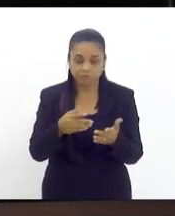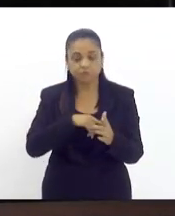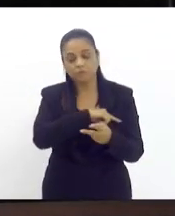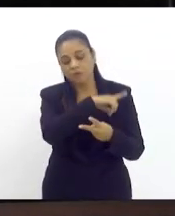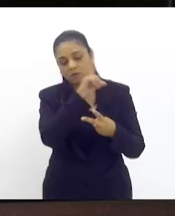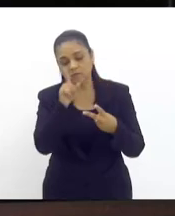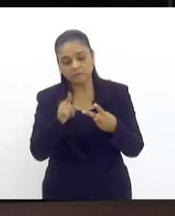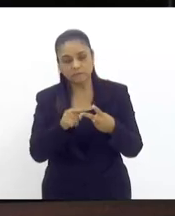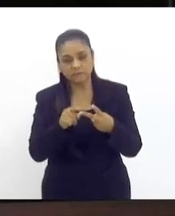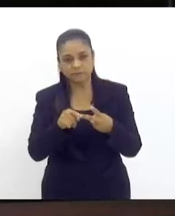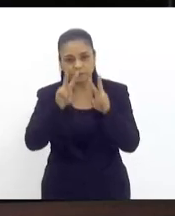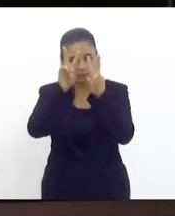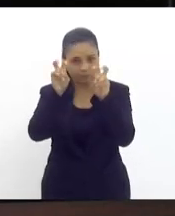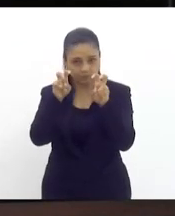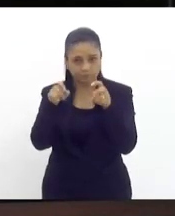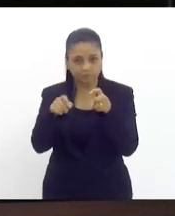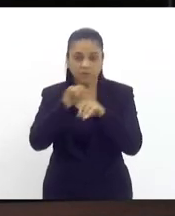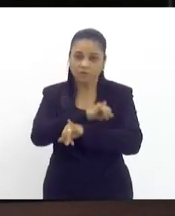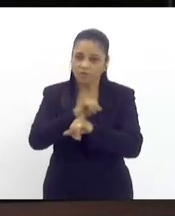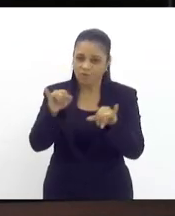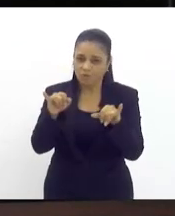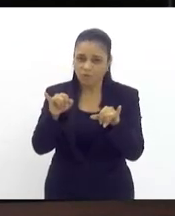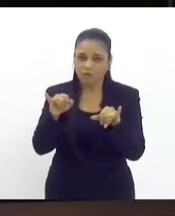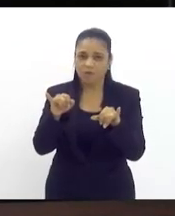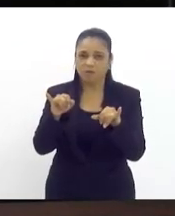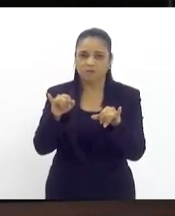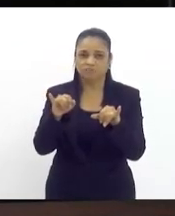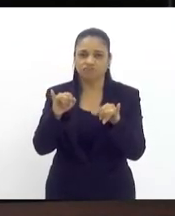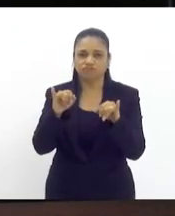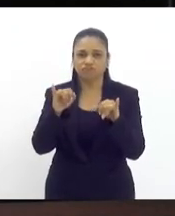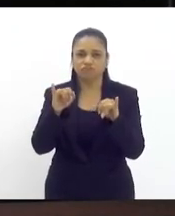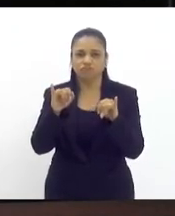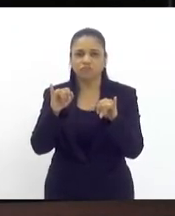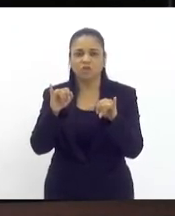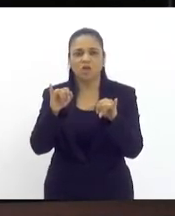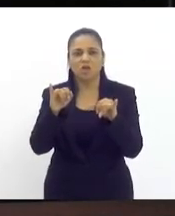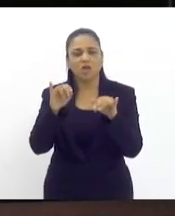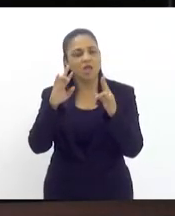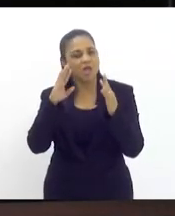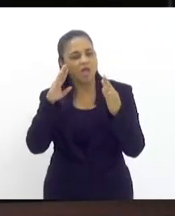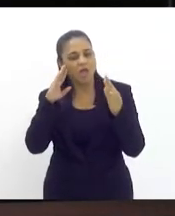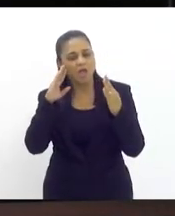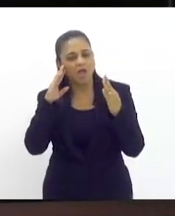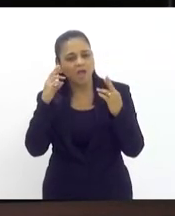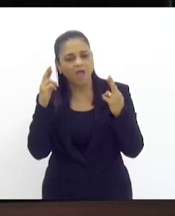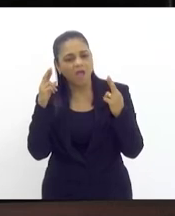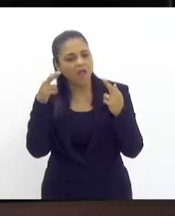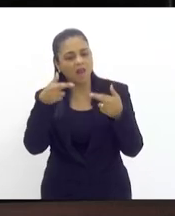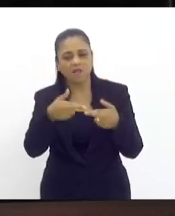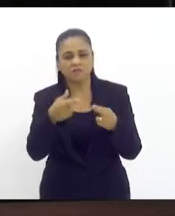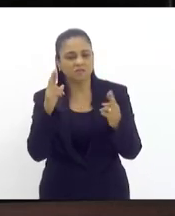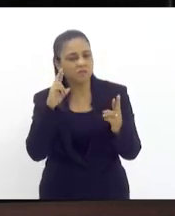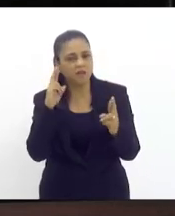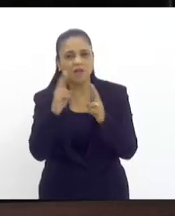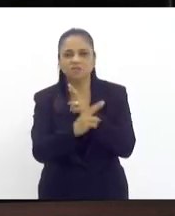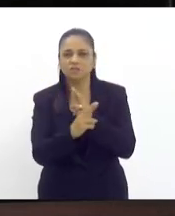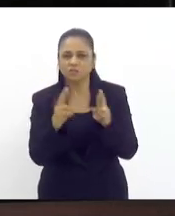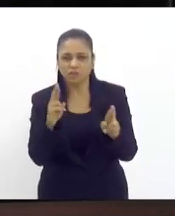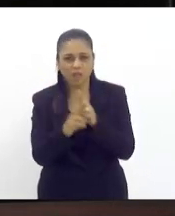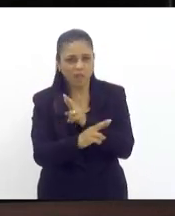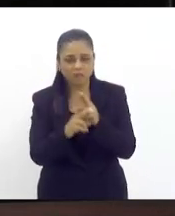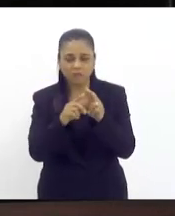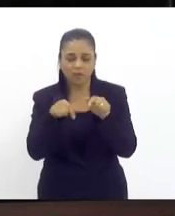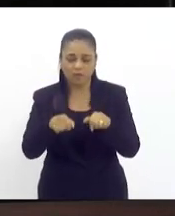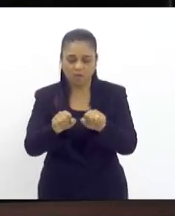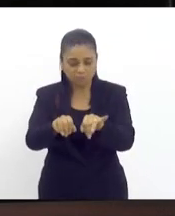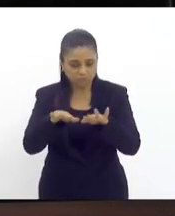que eu também gostaria de informar não diretamente está relacionado a essa casa mas está relacionado a um tema